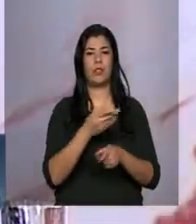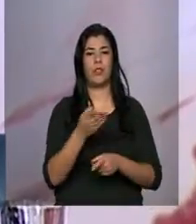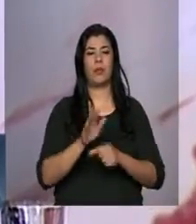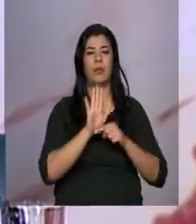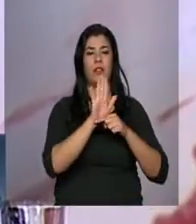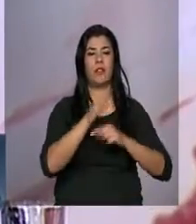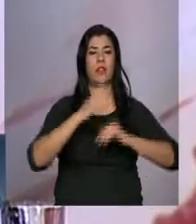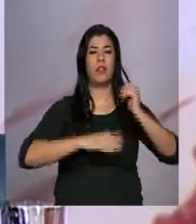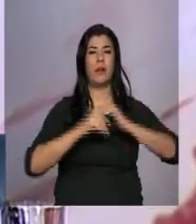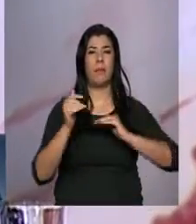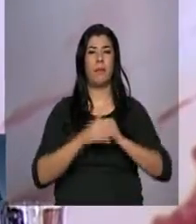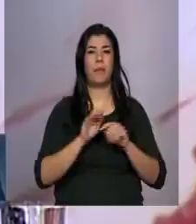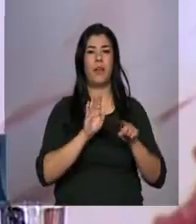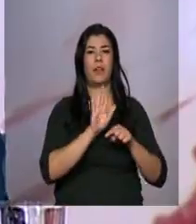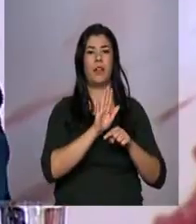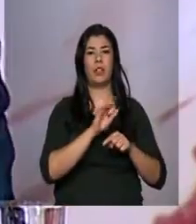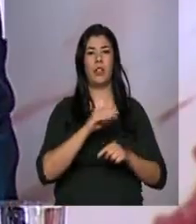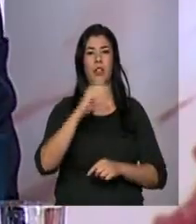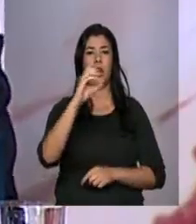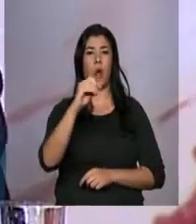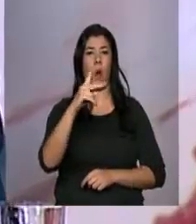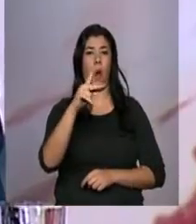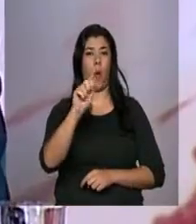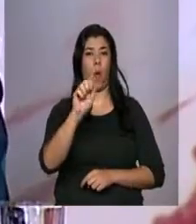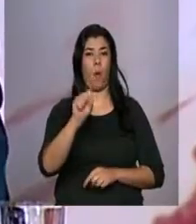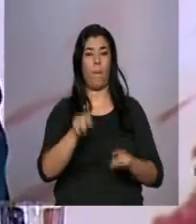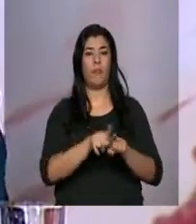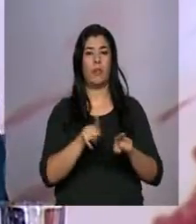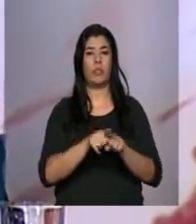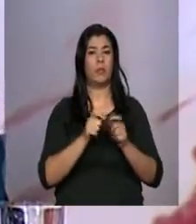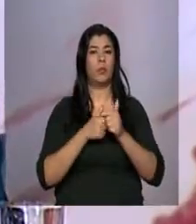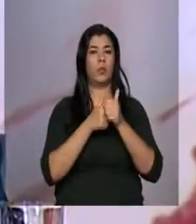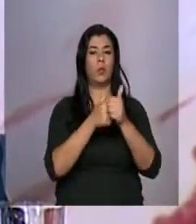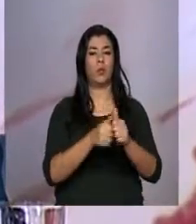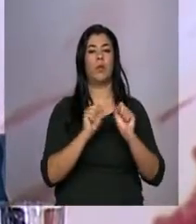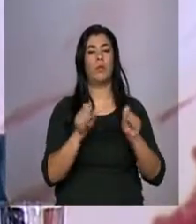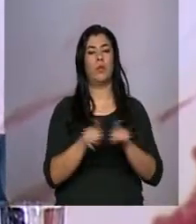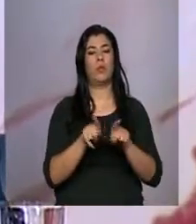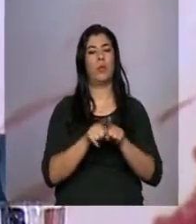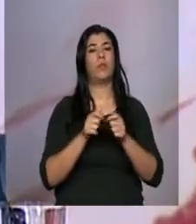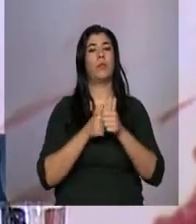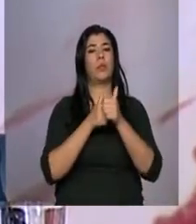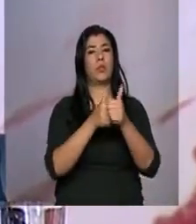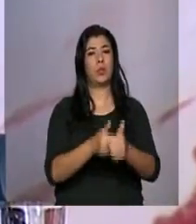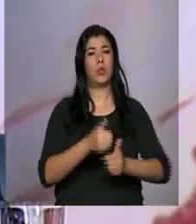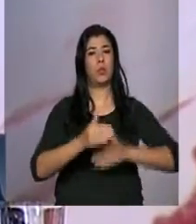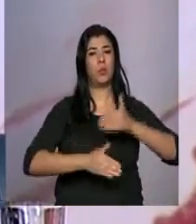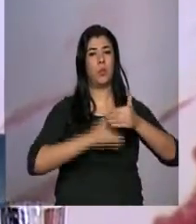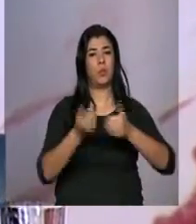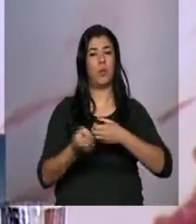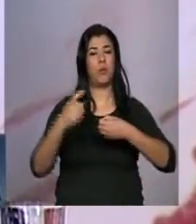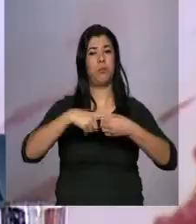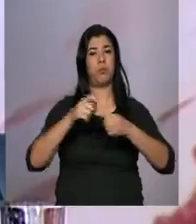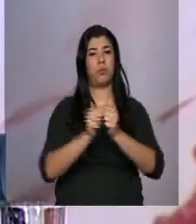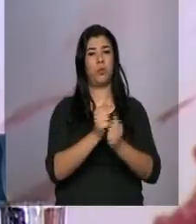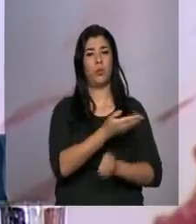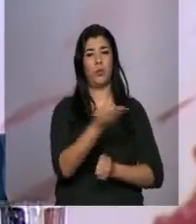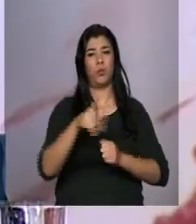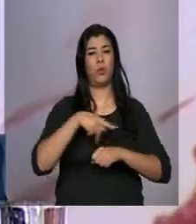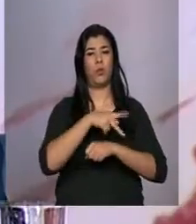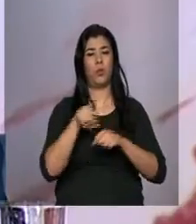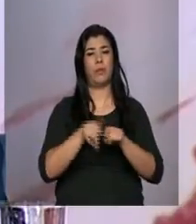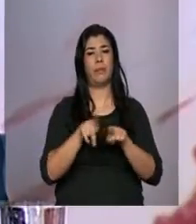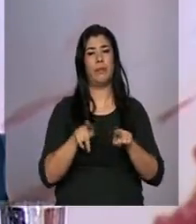cooperação técnica do Brasil e a OPAS que acompanhar e acompanhou onde pôde acompanhar esse processo de cooperação, que não é uma